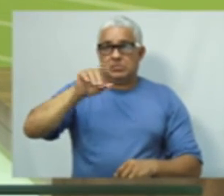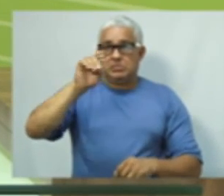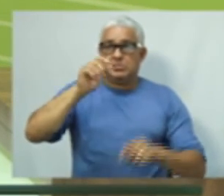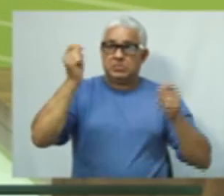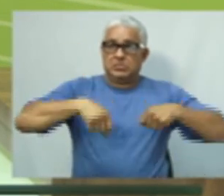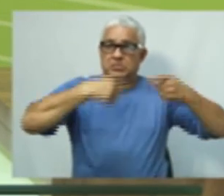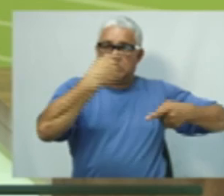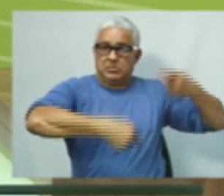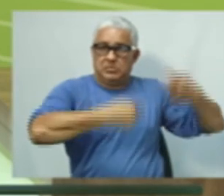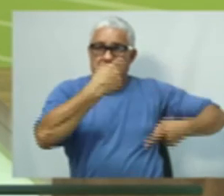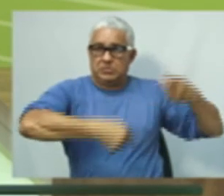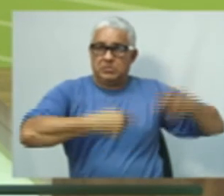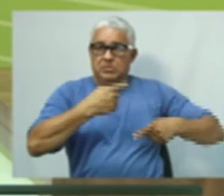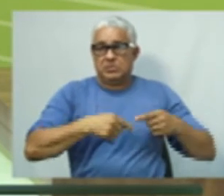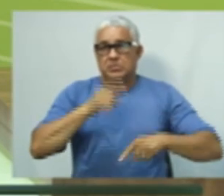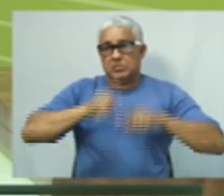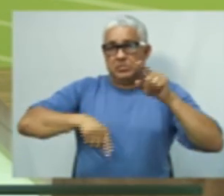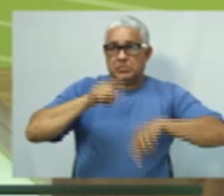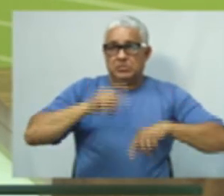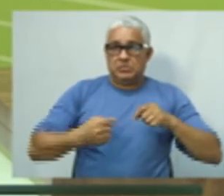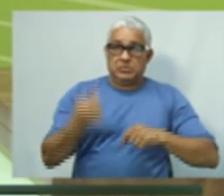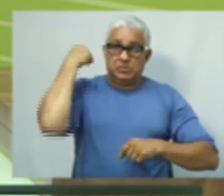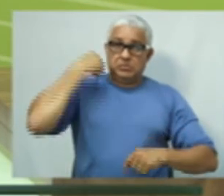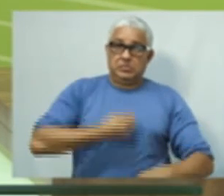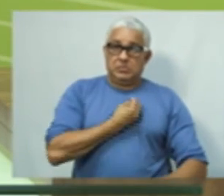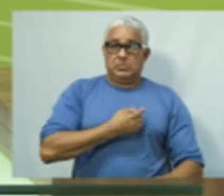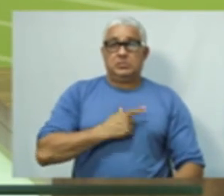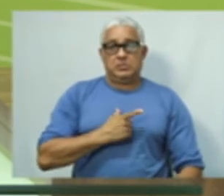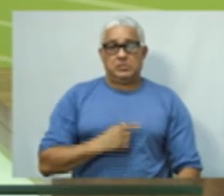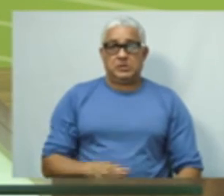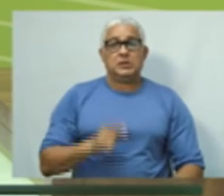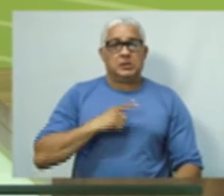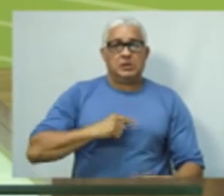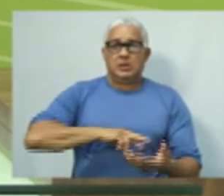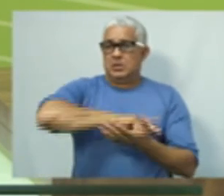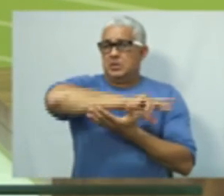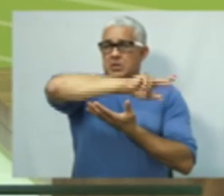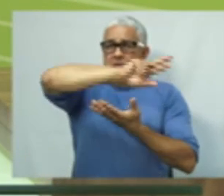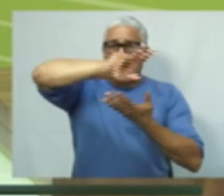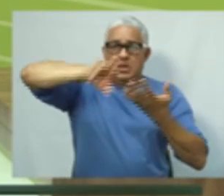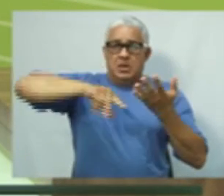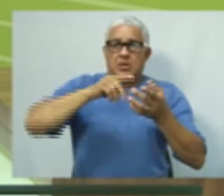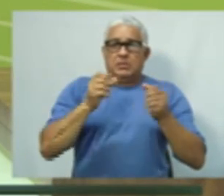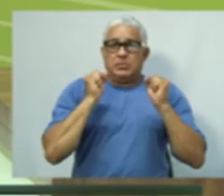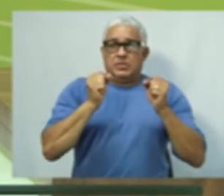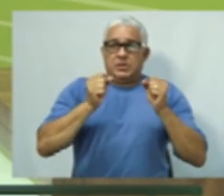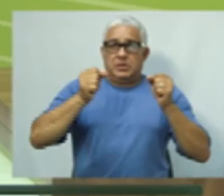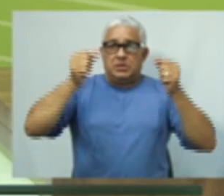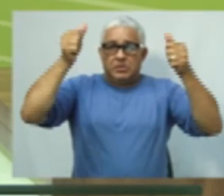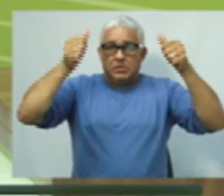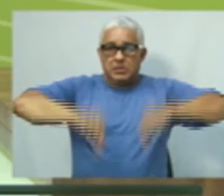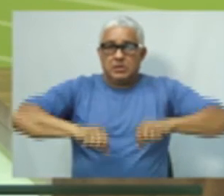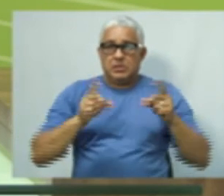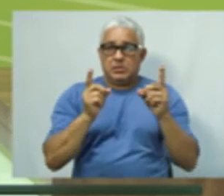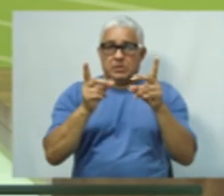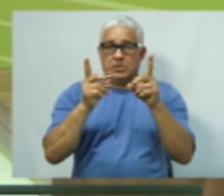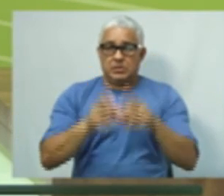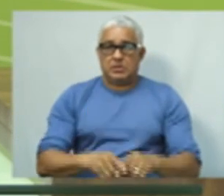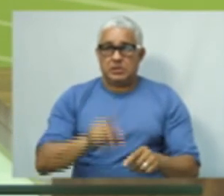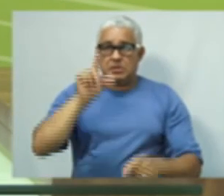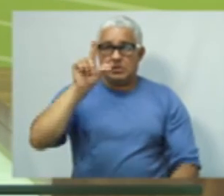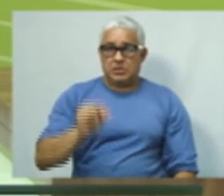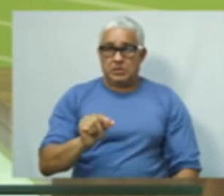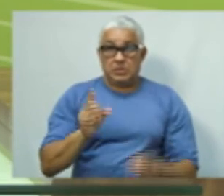concorrer eficazmente com o seu produto que já havia. Enfim, há muitos fatores que podem diminuir a quantidade de vendas.